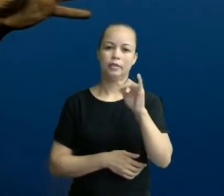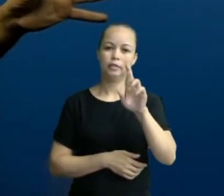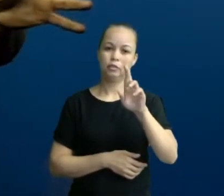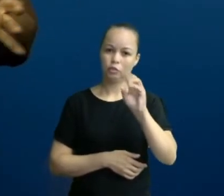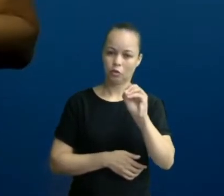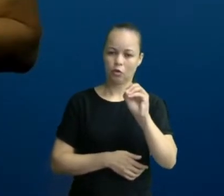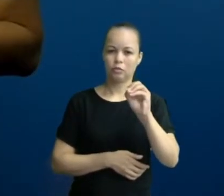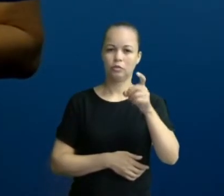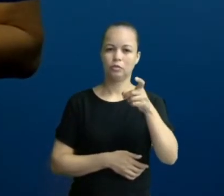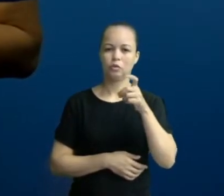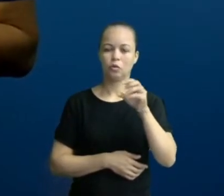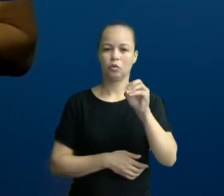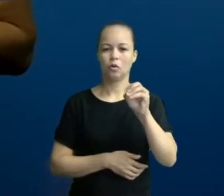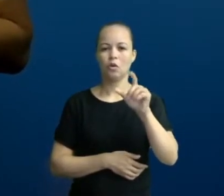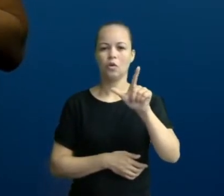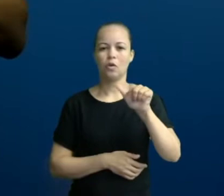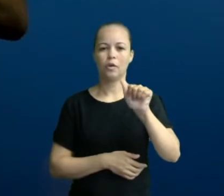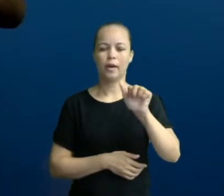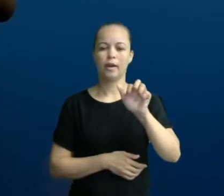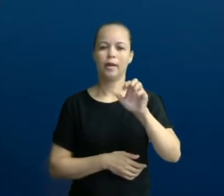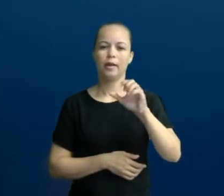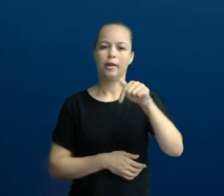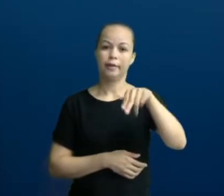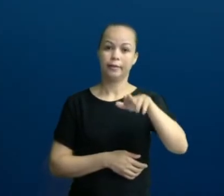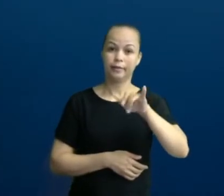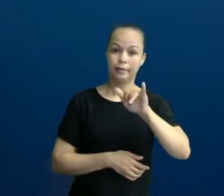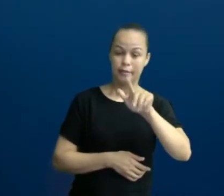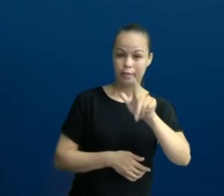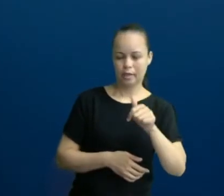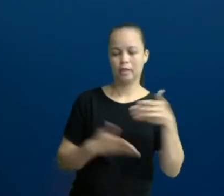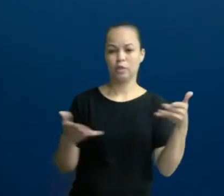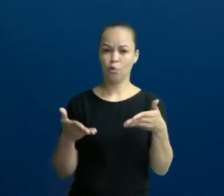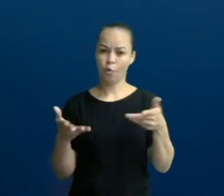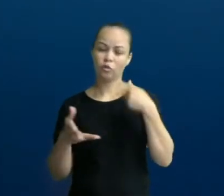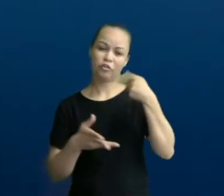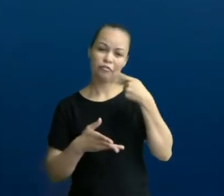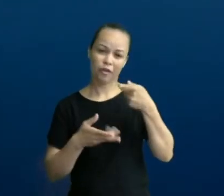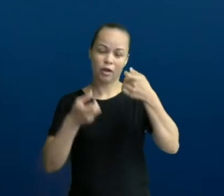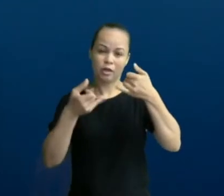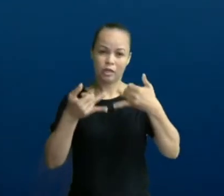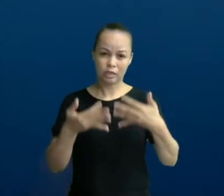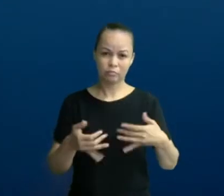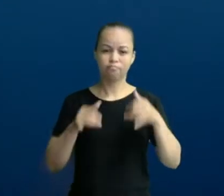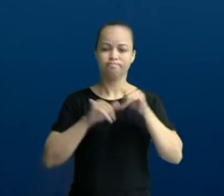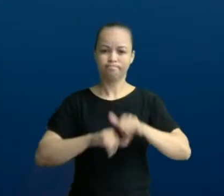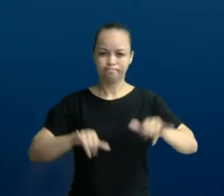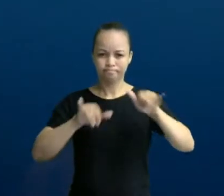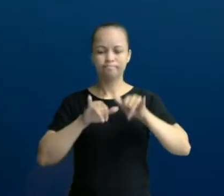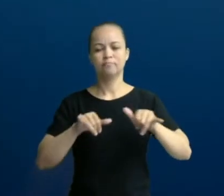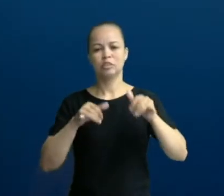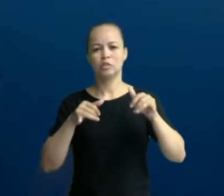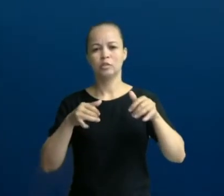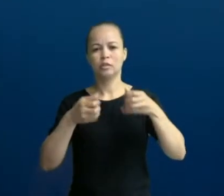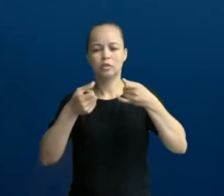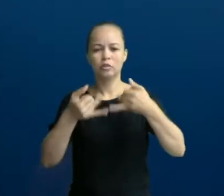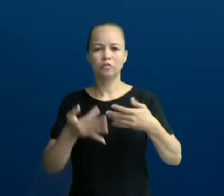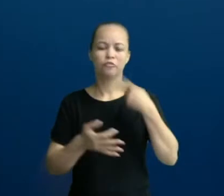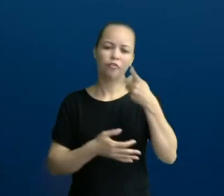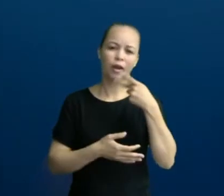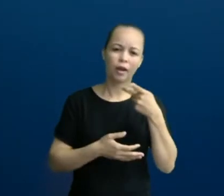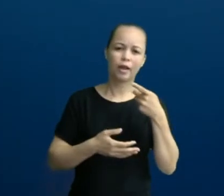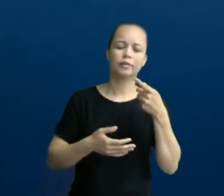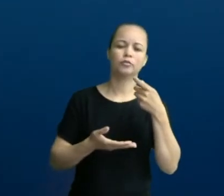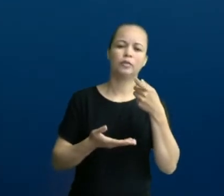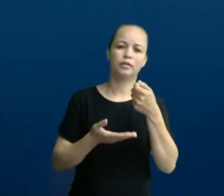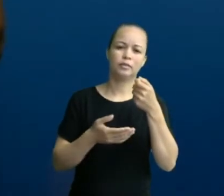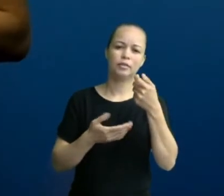Que faz o tratamento da malária, tá? Que hoje está tão falada, né? Tá tão sendo dita, não é isso, produção? A hidroxicloroquina